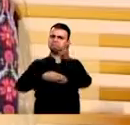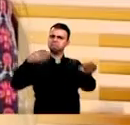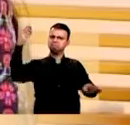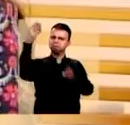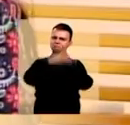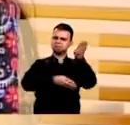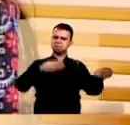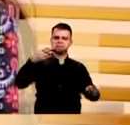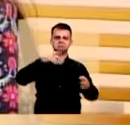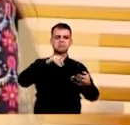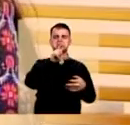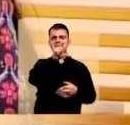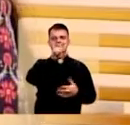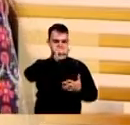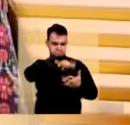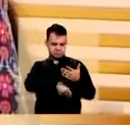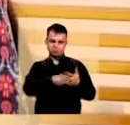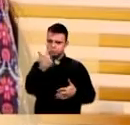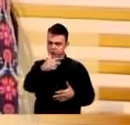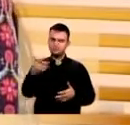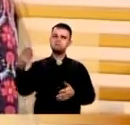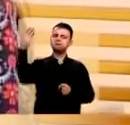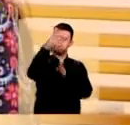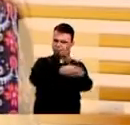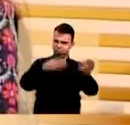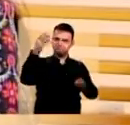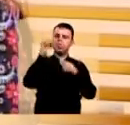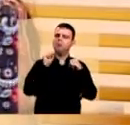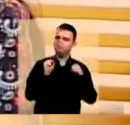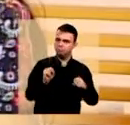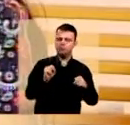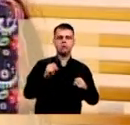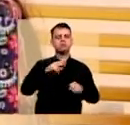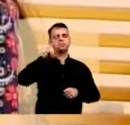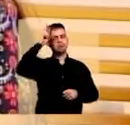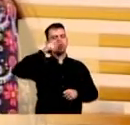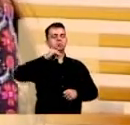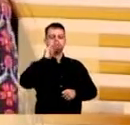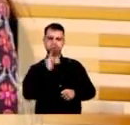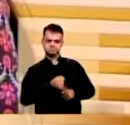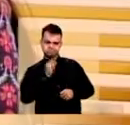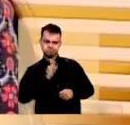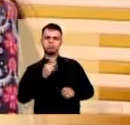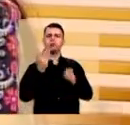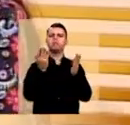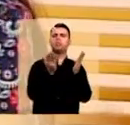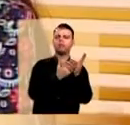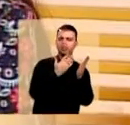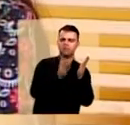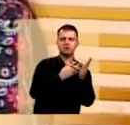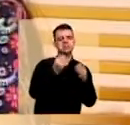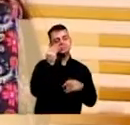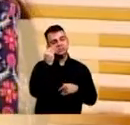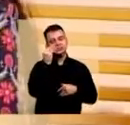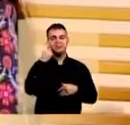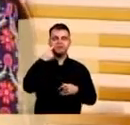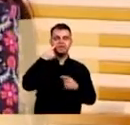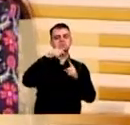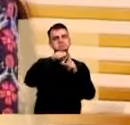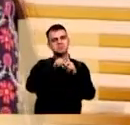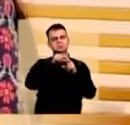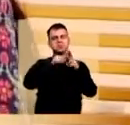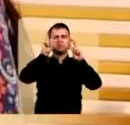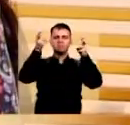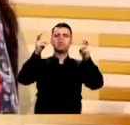só para quem tem a credencial do Sesc. E tem a contação de histórias, tem os livros. A gente tenta todo mês